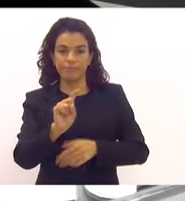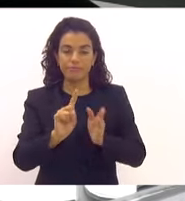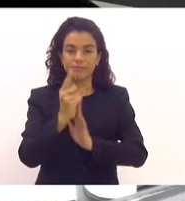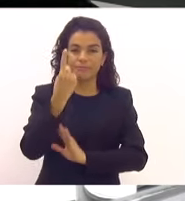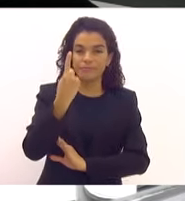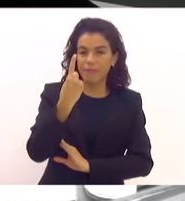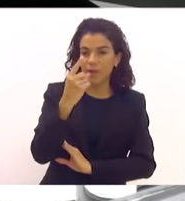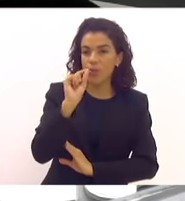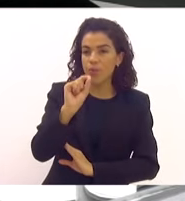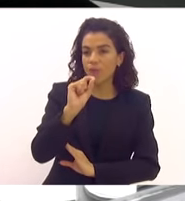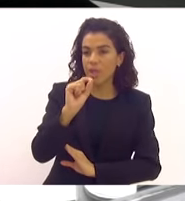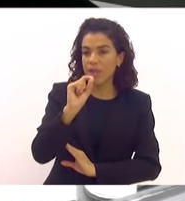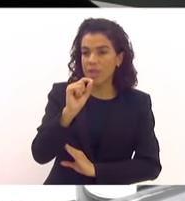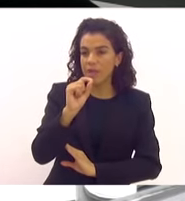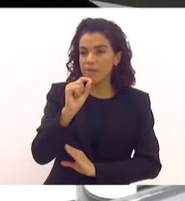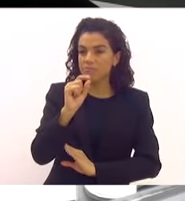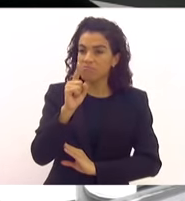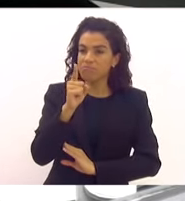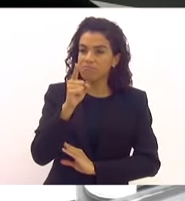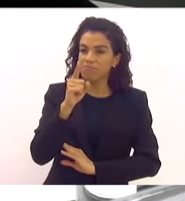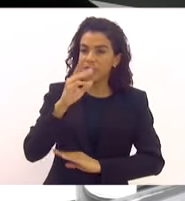um preciosismo de tecnia